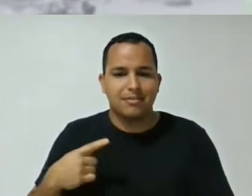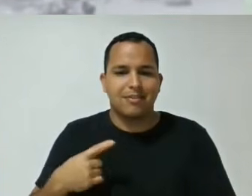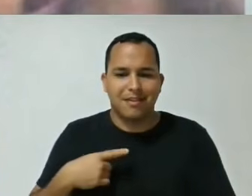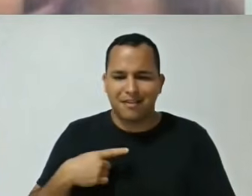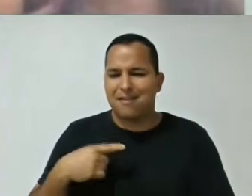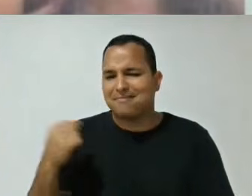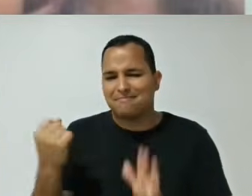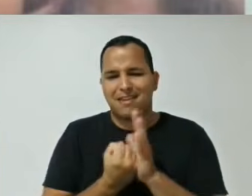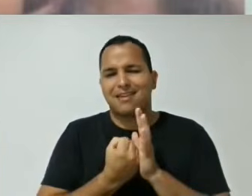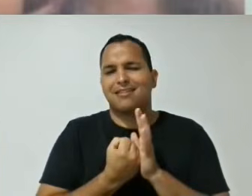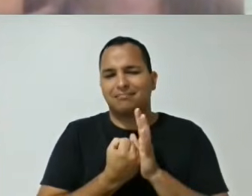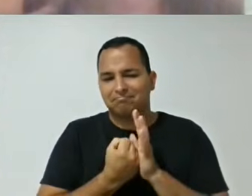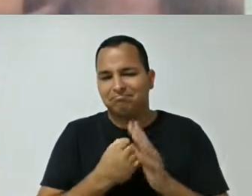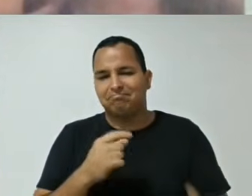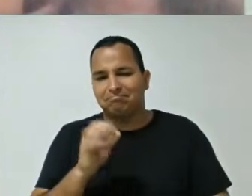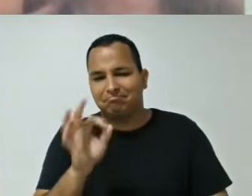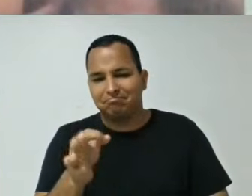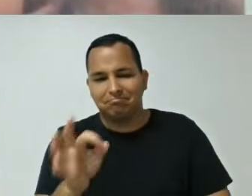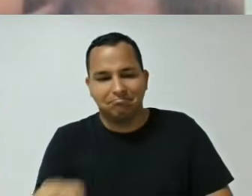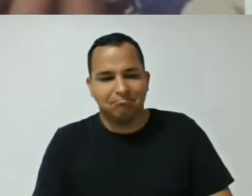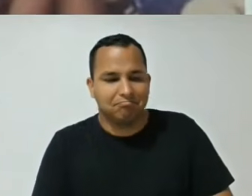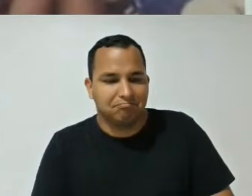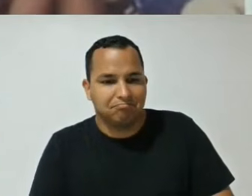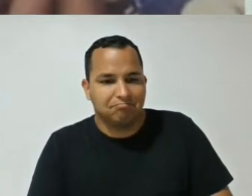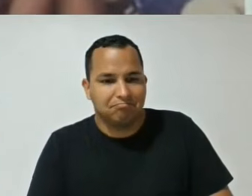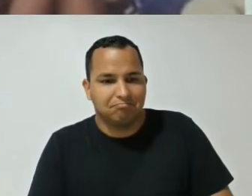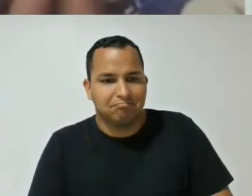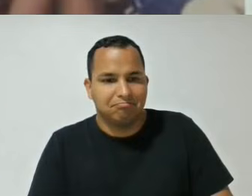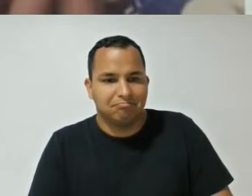sabe? Né? A olha gente, aí. assim,